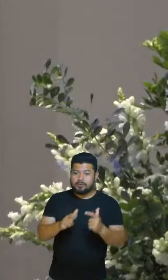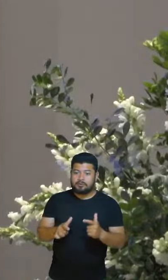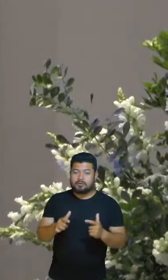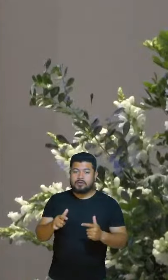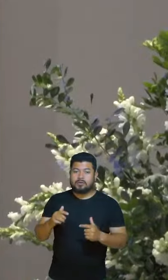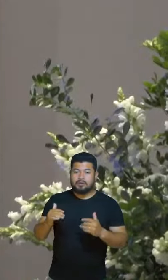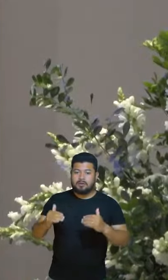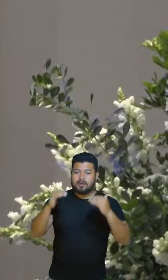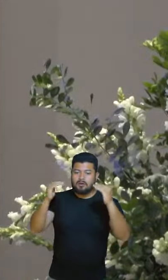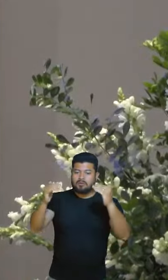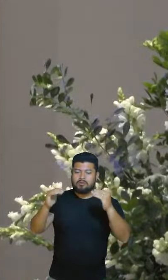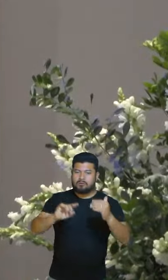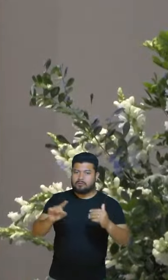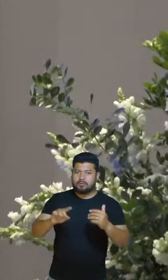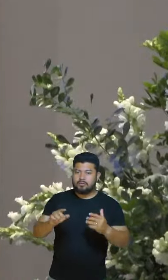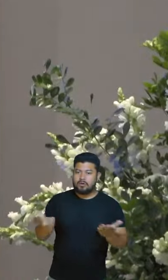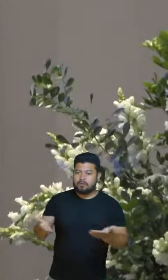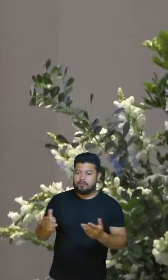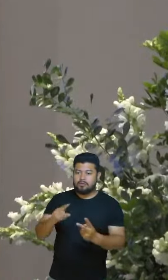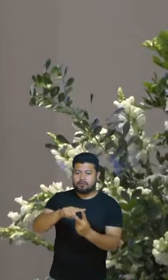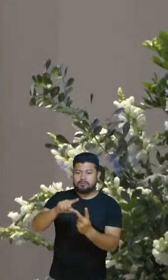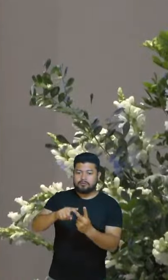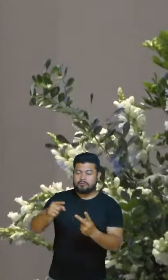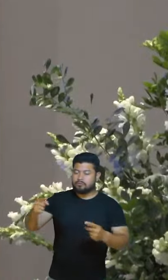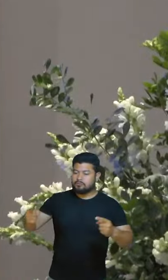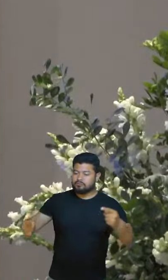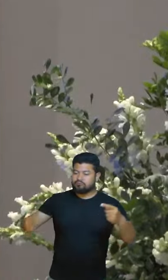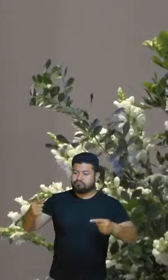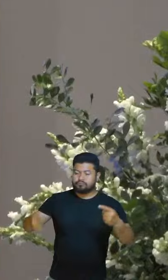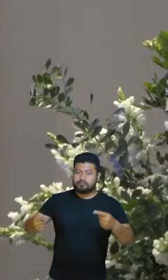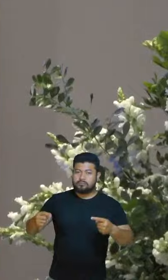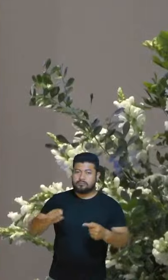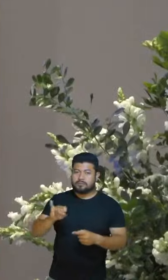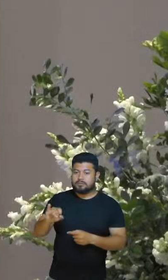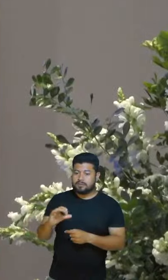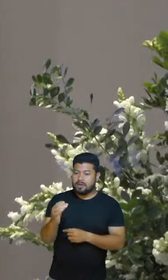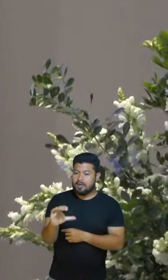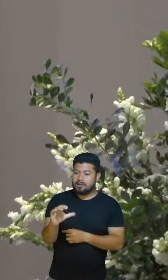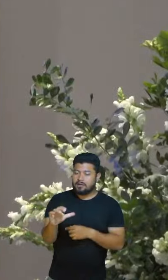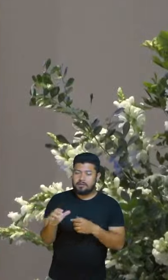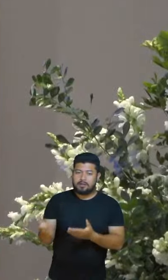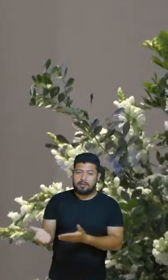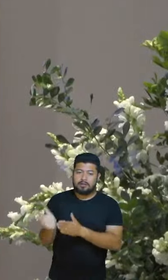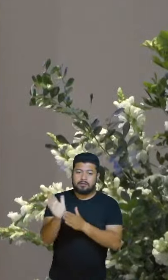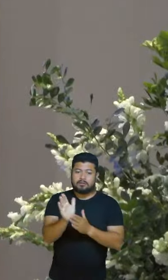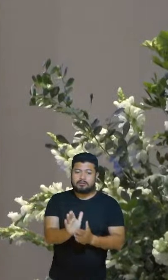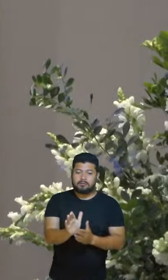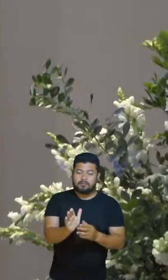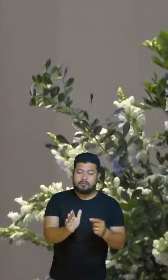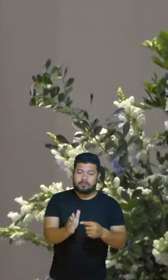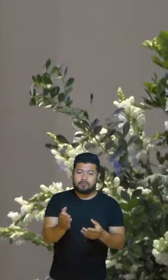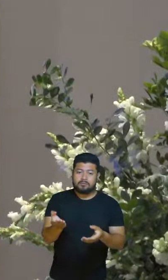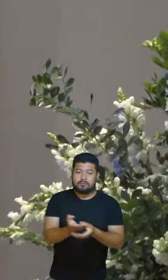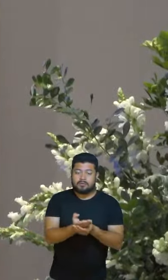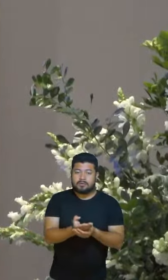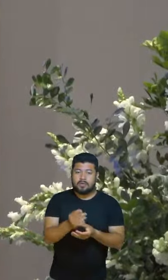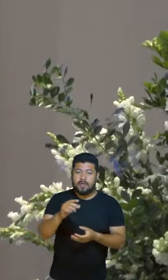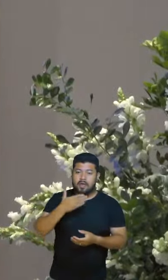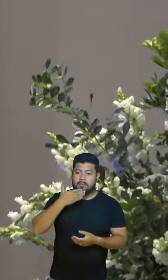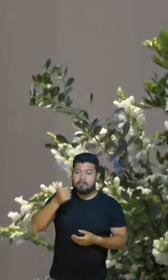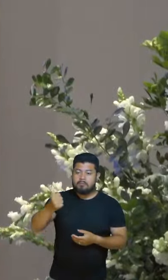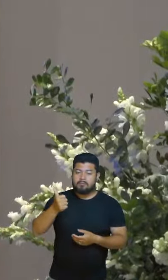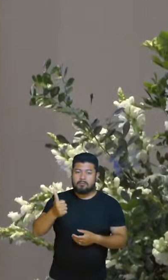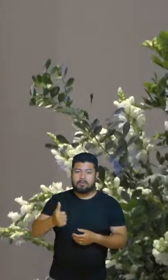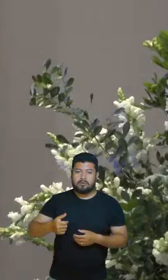debaterem e verificarem se aquela ciência que tá sendo trazido para o processo é a melhor ciência é a